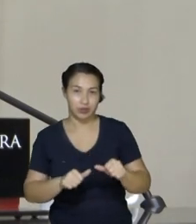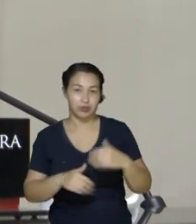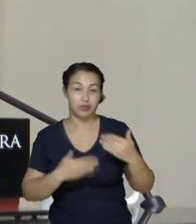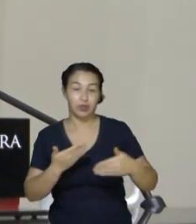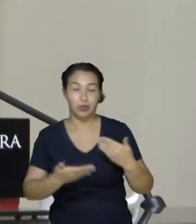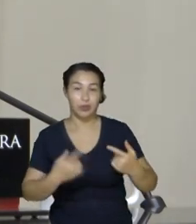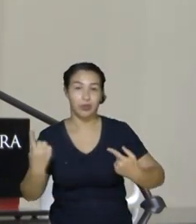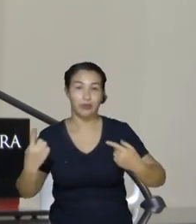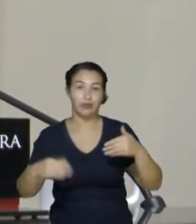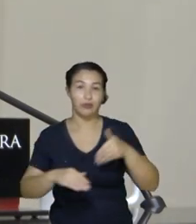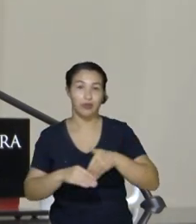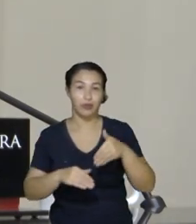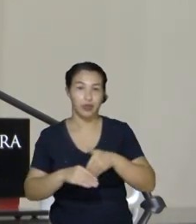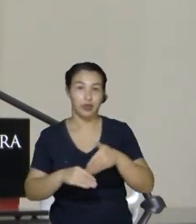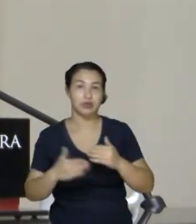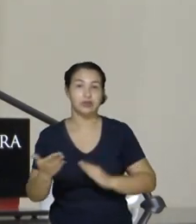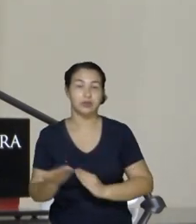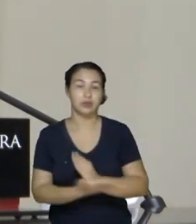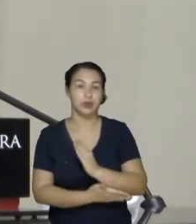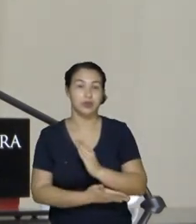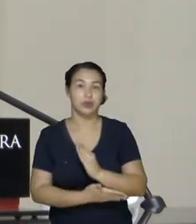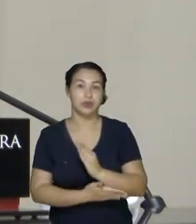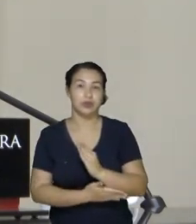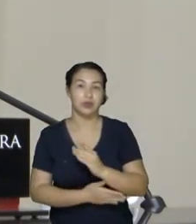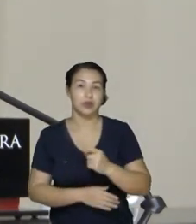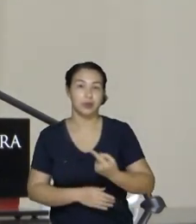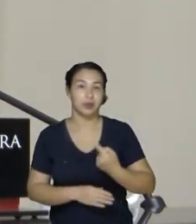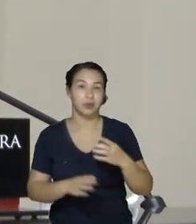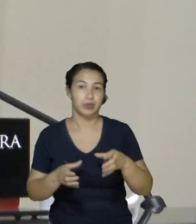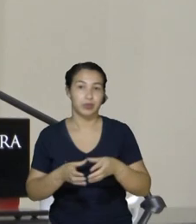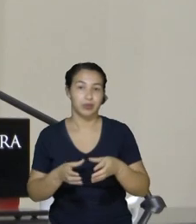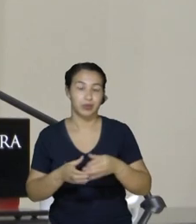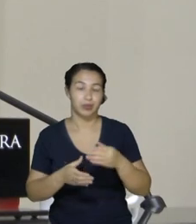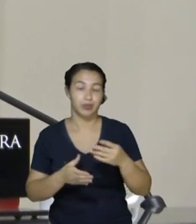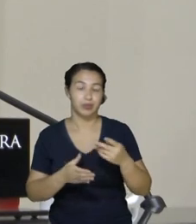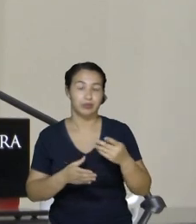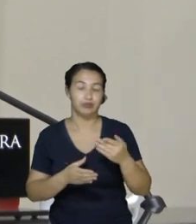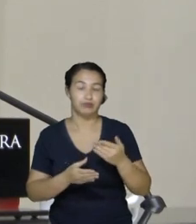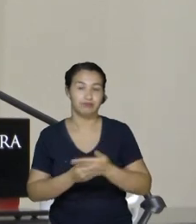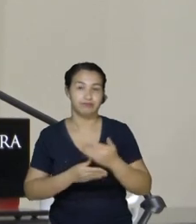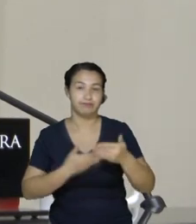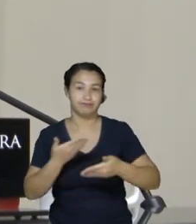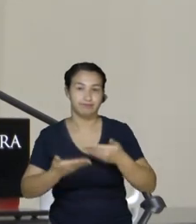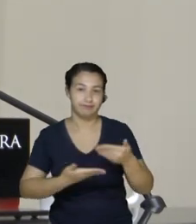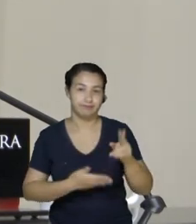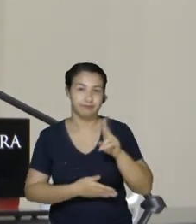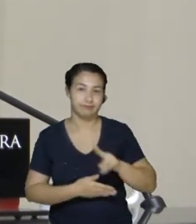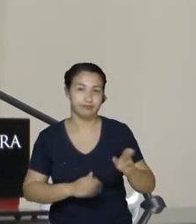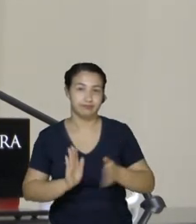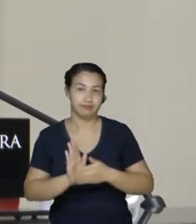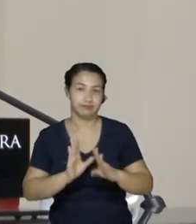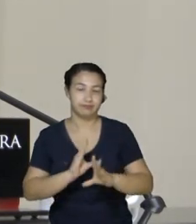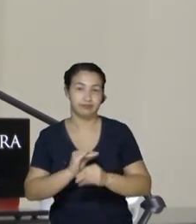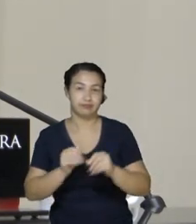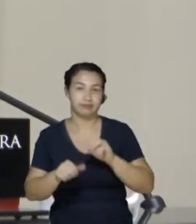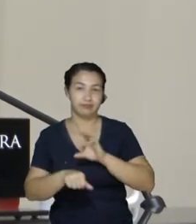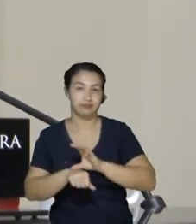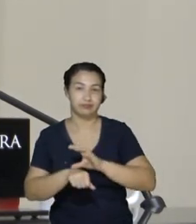em votação ex officio, foram aprovados em primeiro turno pelo processo nominal a proposta de emenda à Constituição